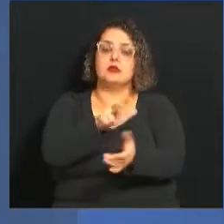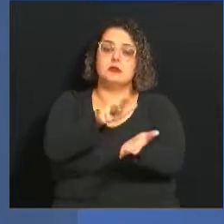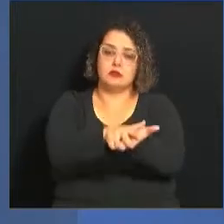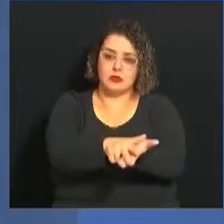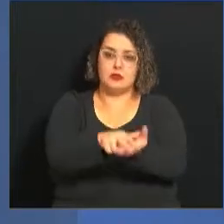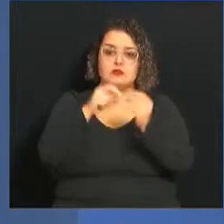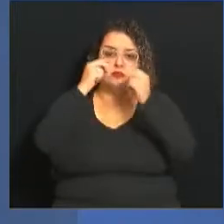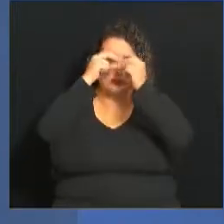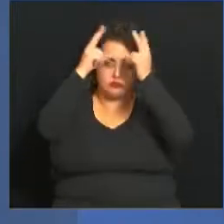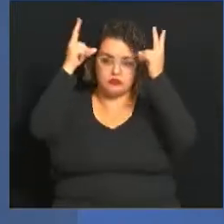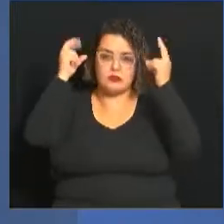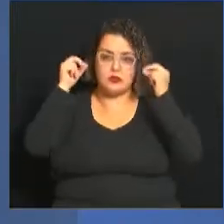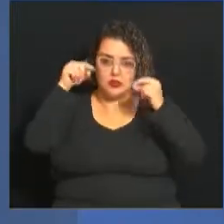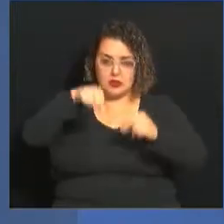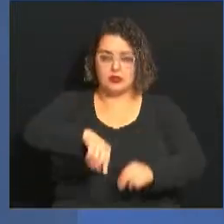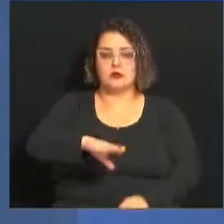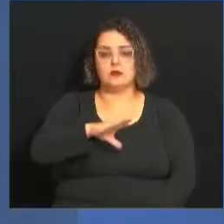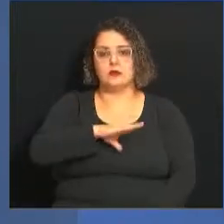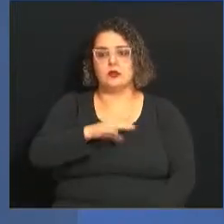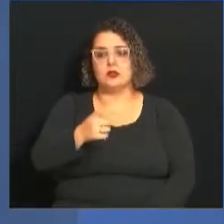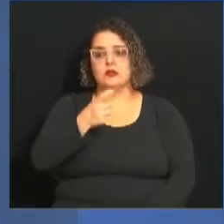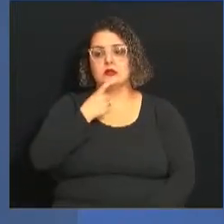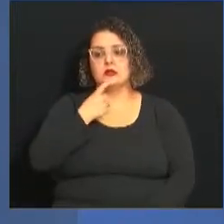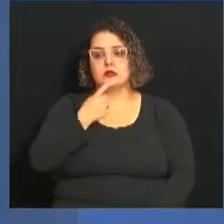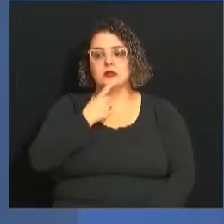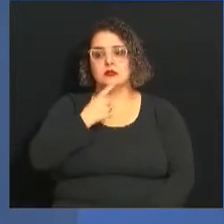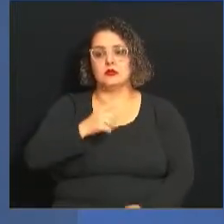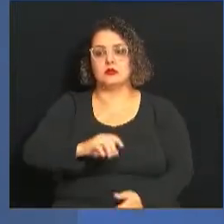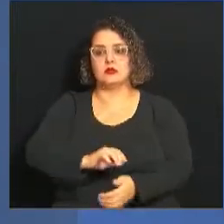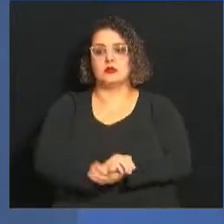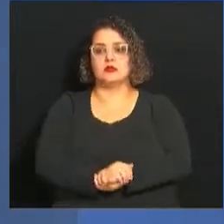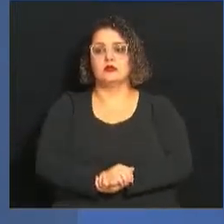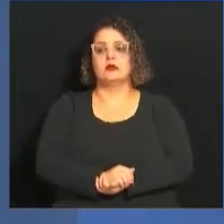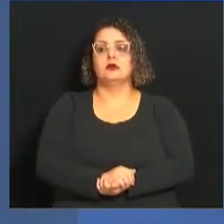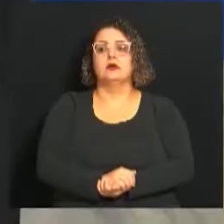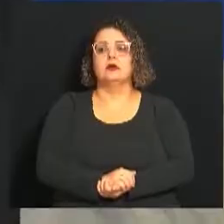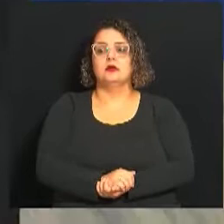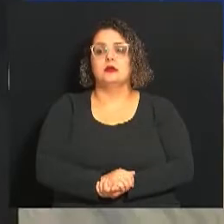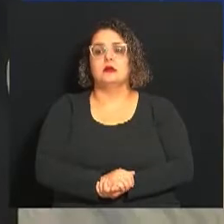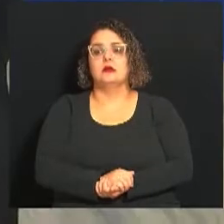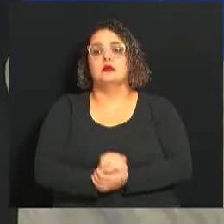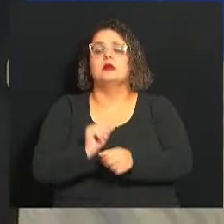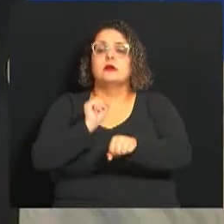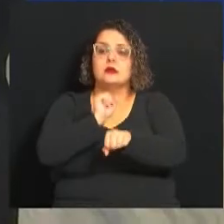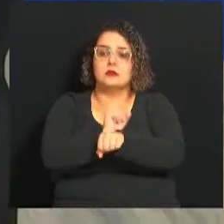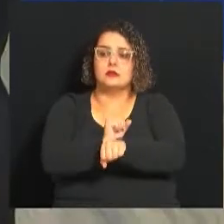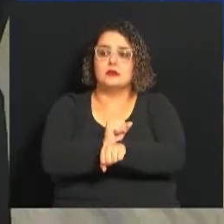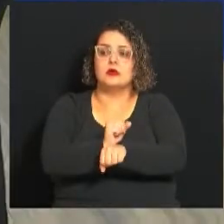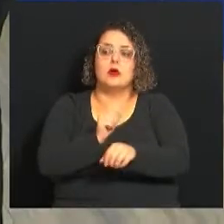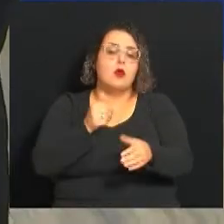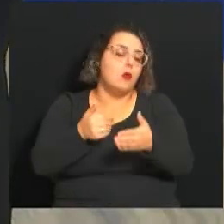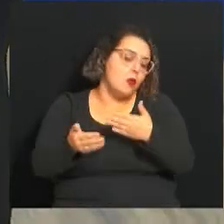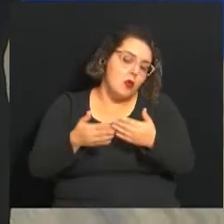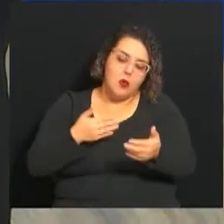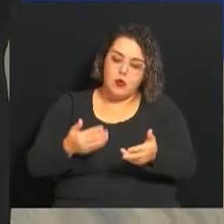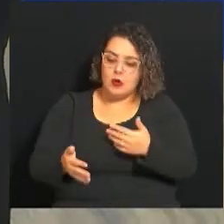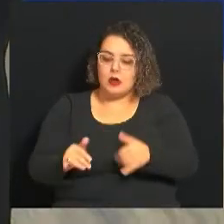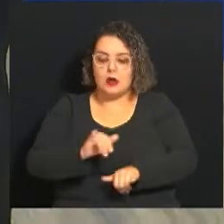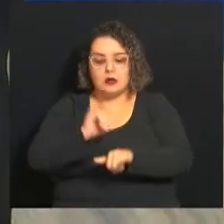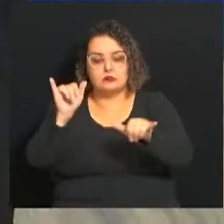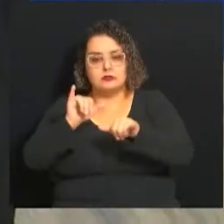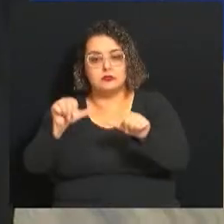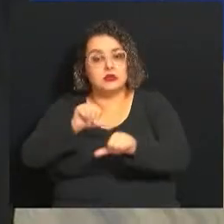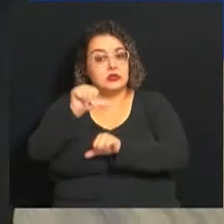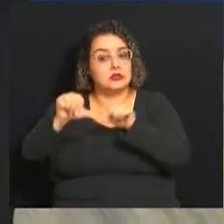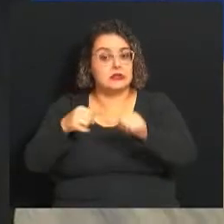enfermaria aqui no atendimento em Campinas. Então, a gente aguarda qualquer notícia, se vai haver alguma mudança,